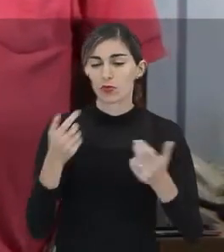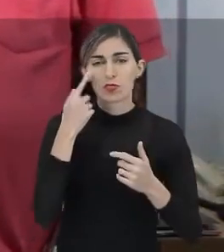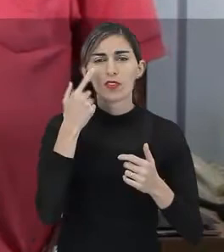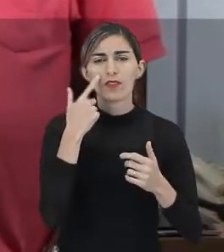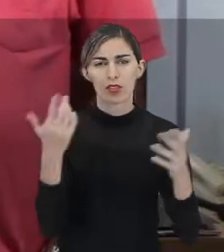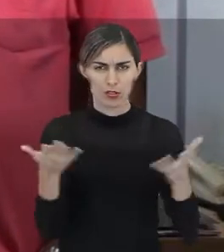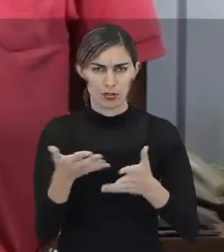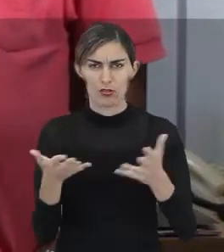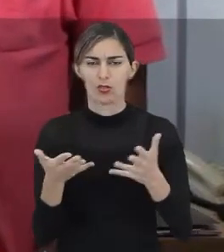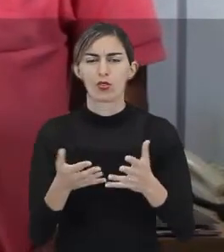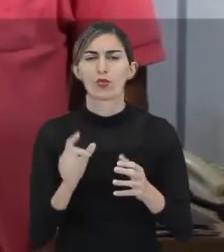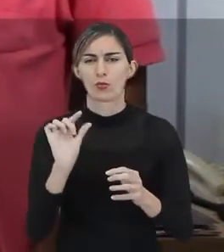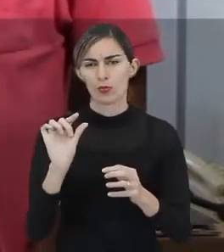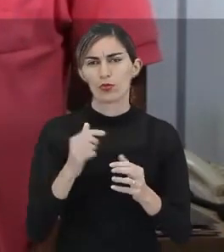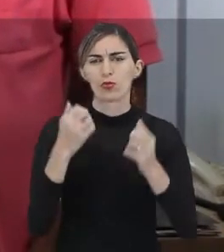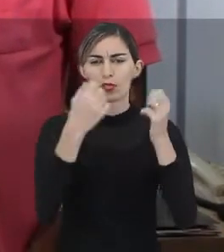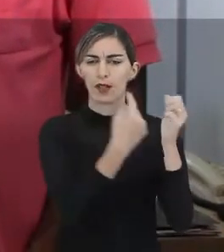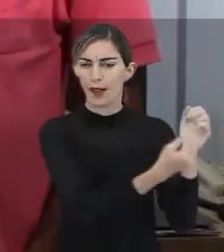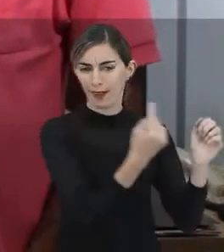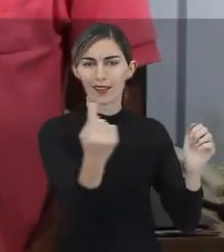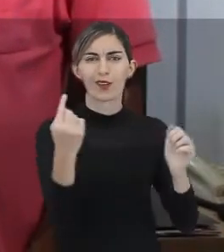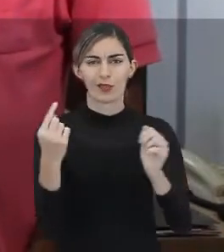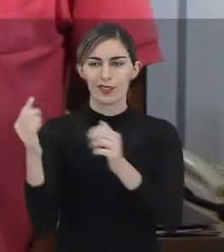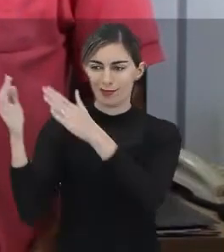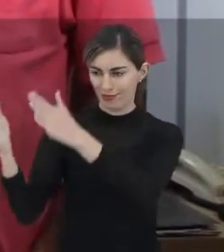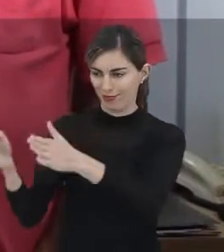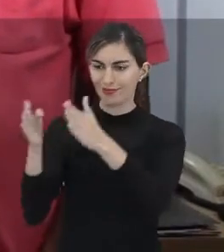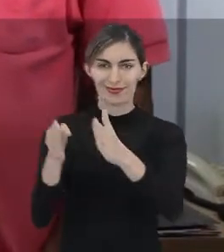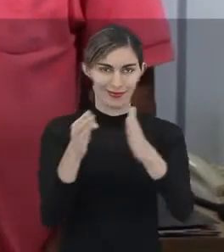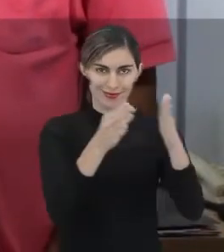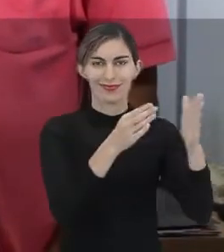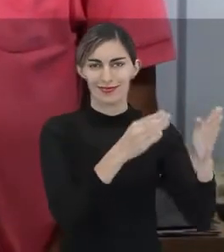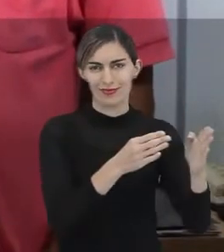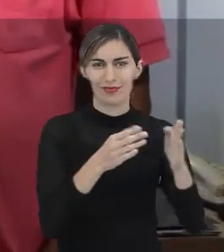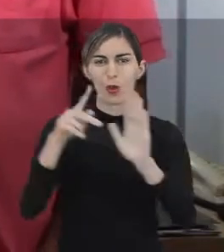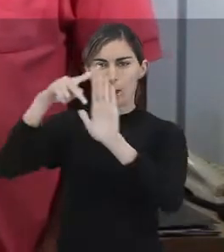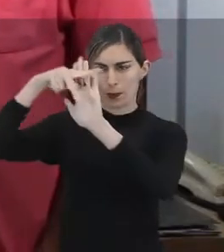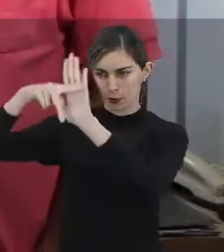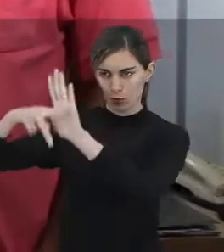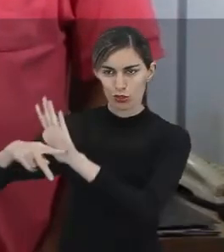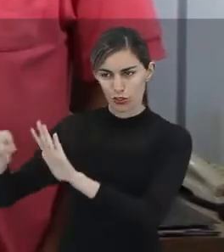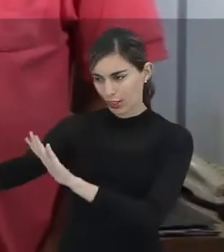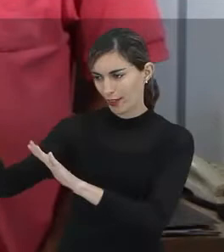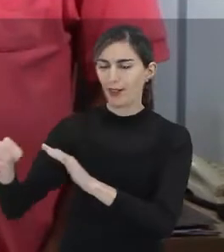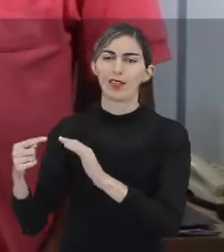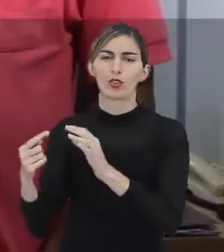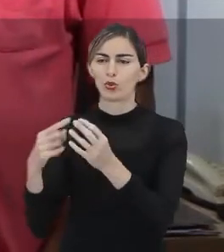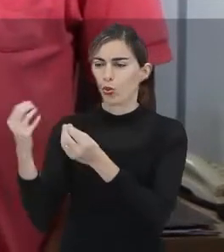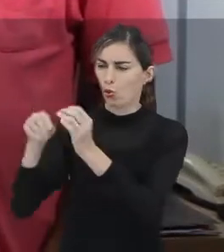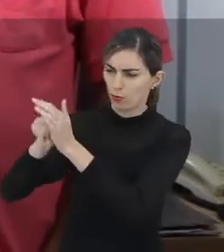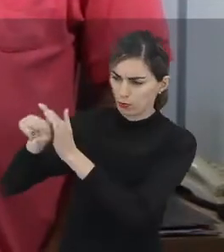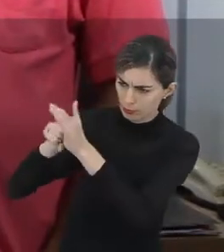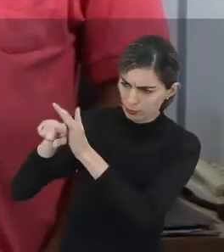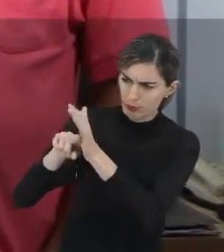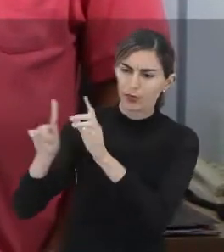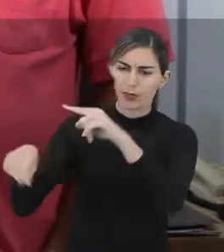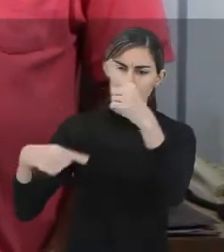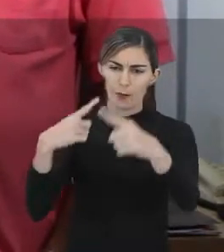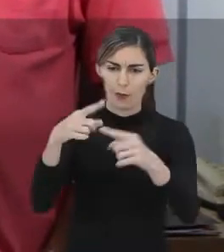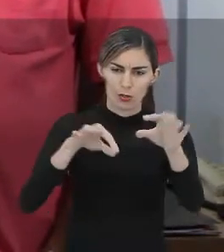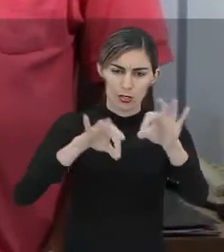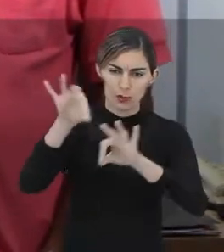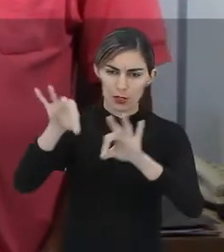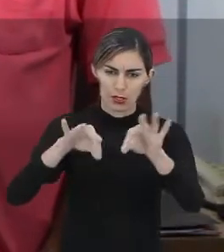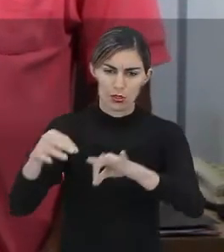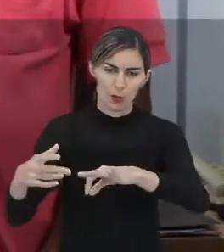Então a gente vai ver agora um pouquinho com você de cada uma dessas etapas, né? Certo. Certo. Desde do projeto, como ele é analisado e feito